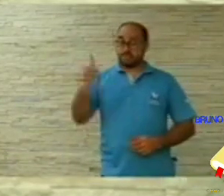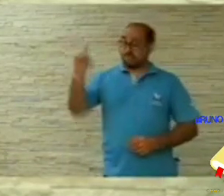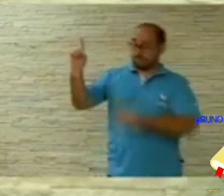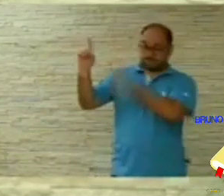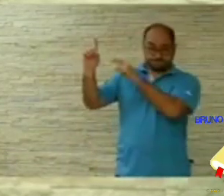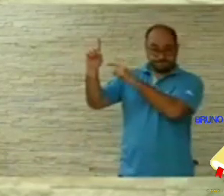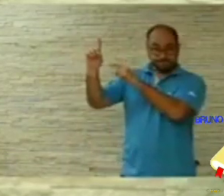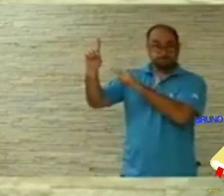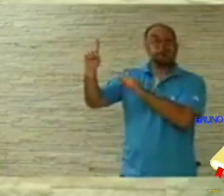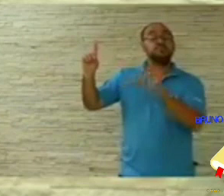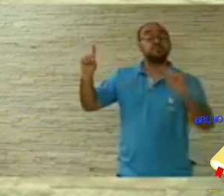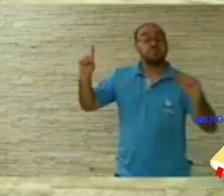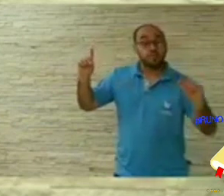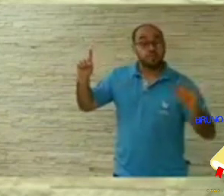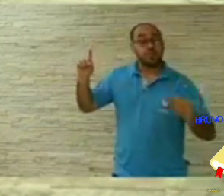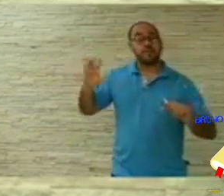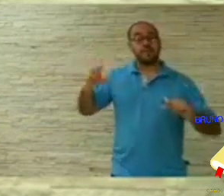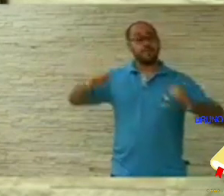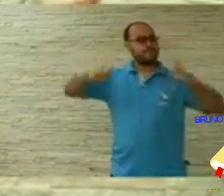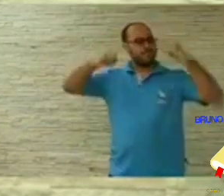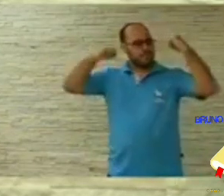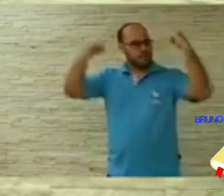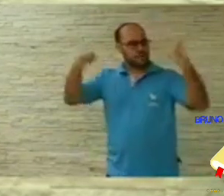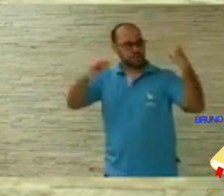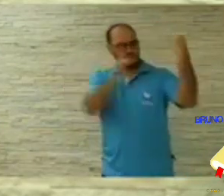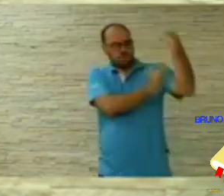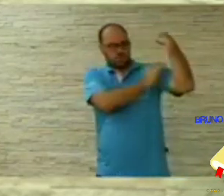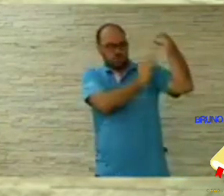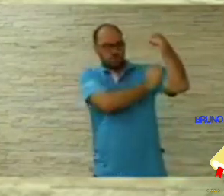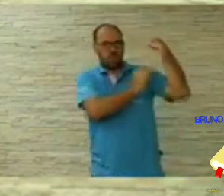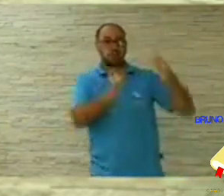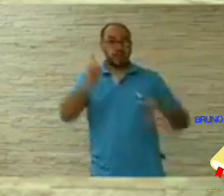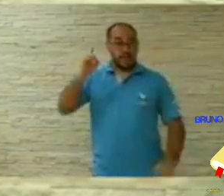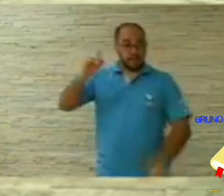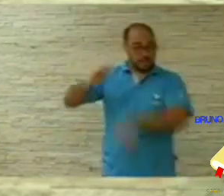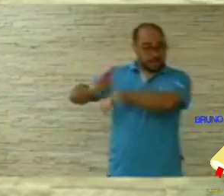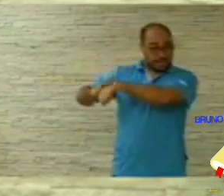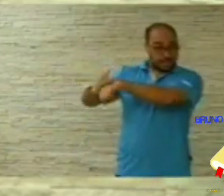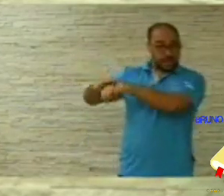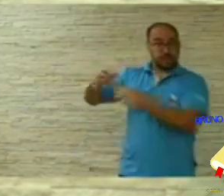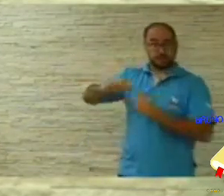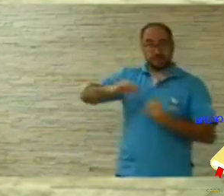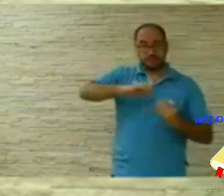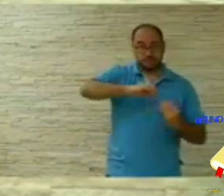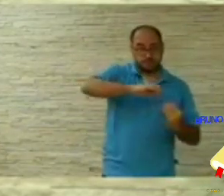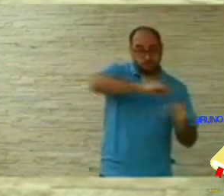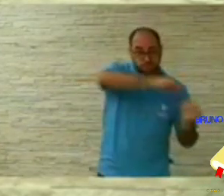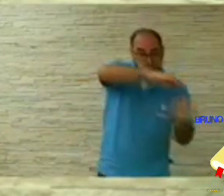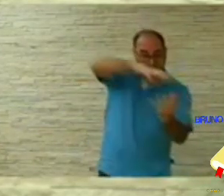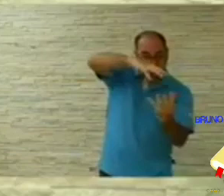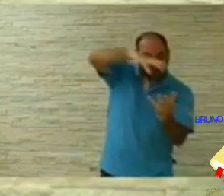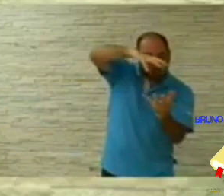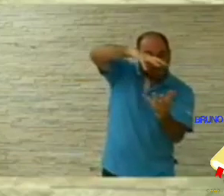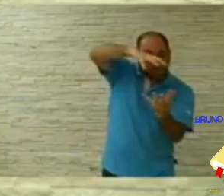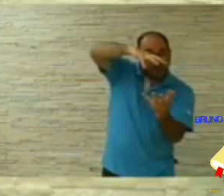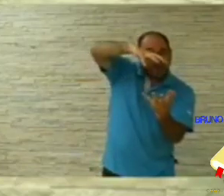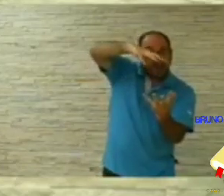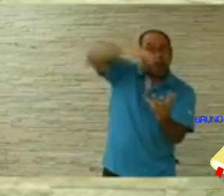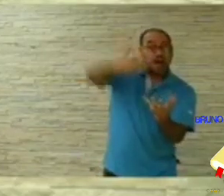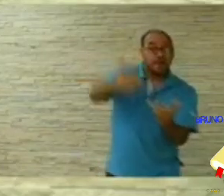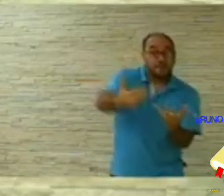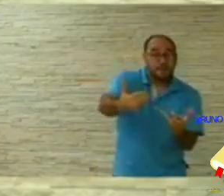grande, poderoso, é verdade. Ele foi o Deus que criou esse universo, é verdade. Deus tem o controle da